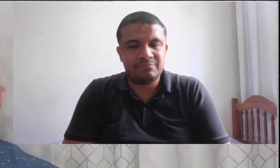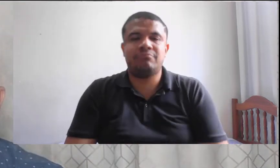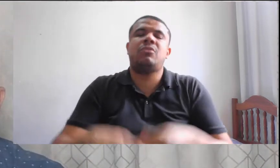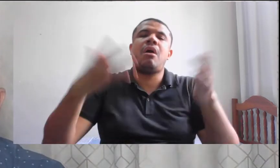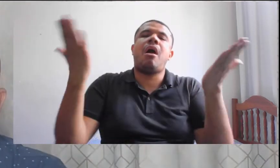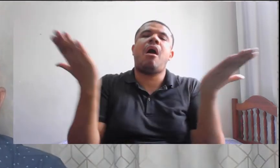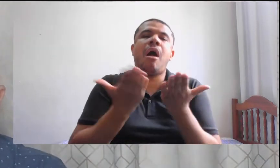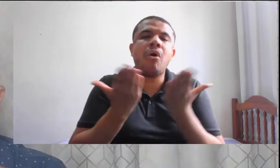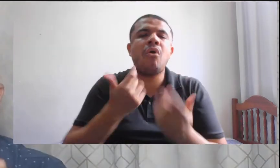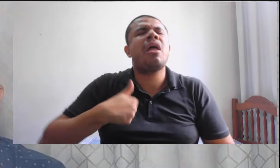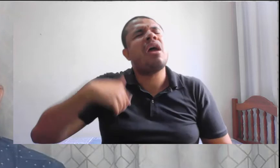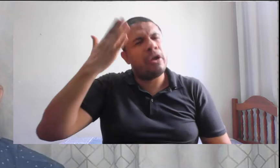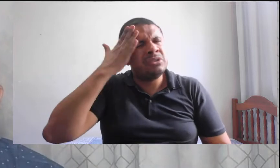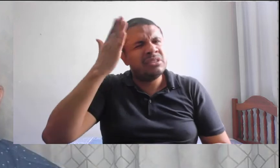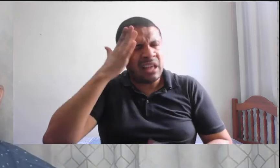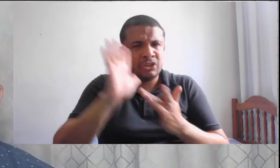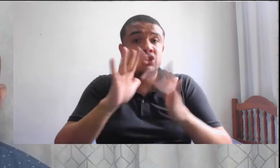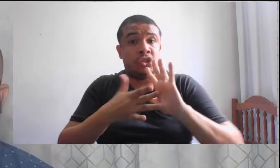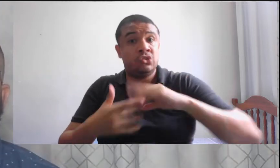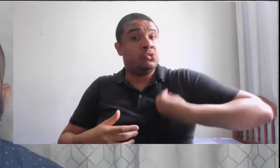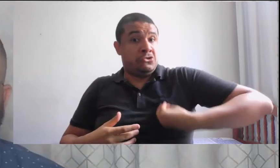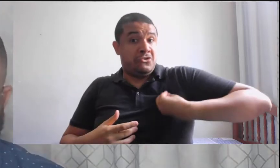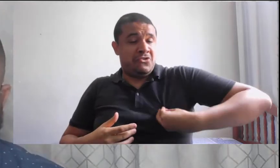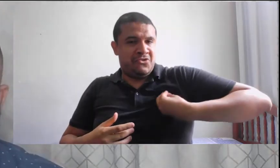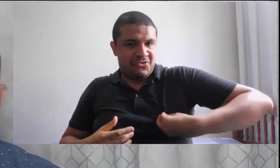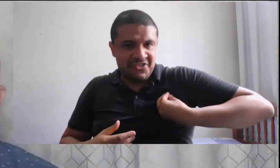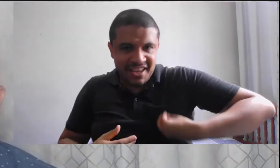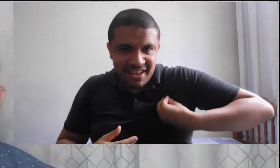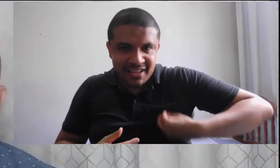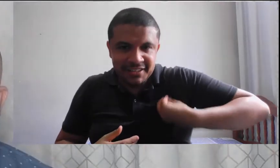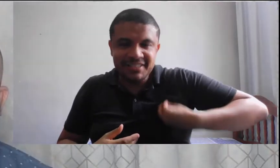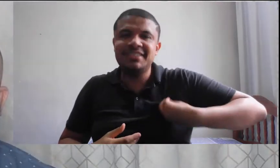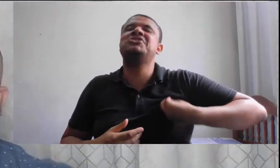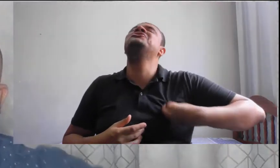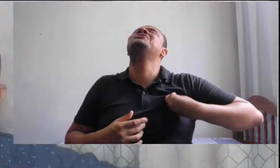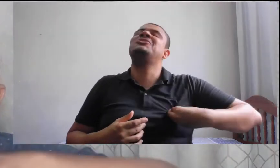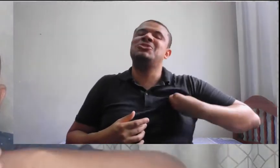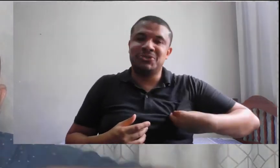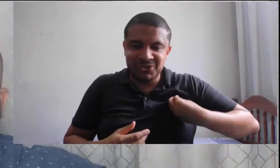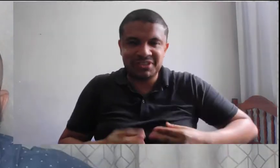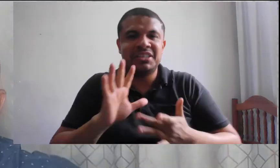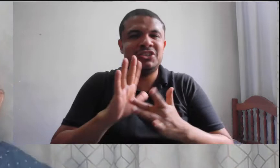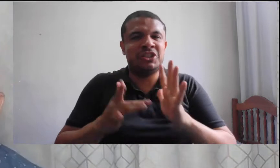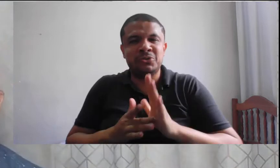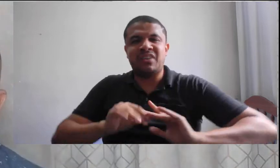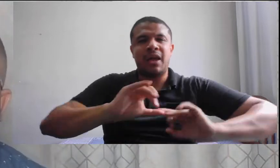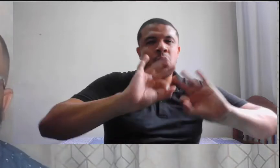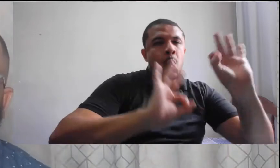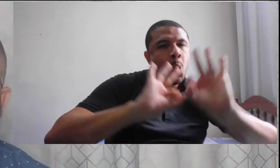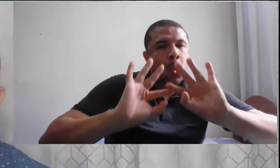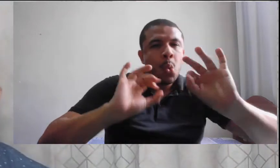Eu agora sei que o meu Redentor vive. E a seu tempo ele se levantará colocando ordem em